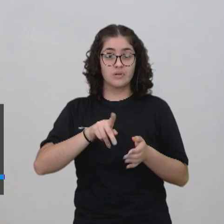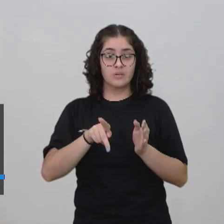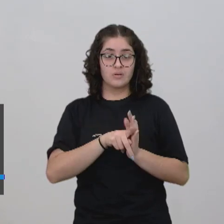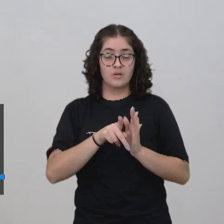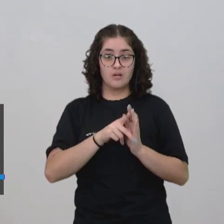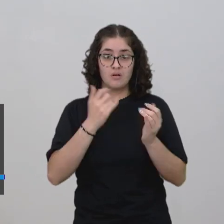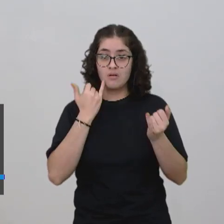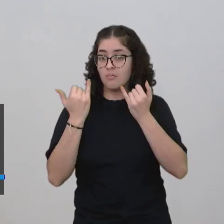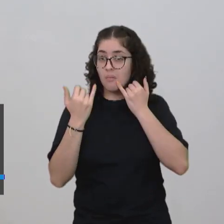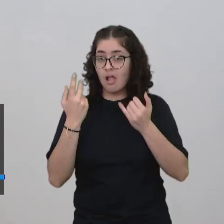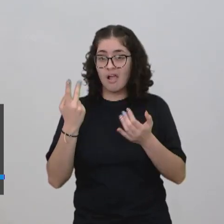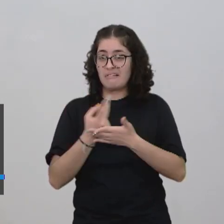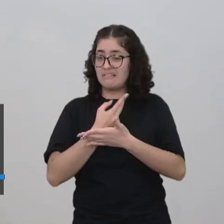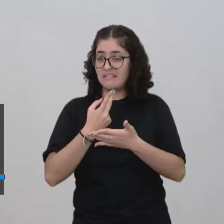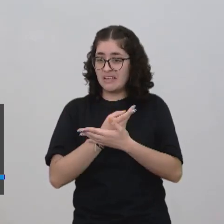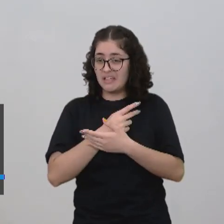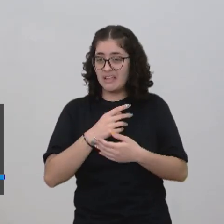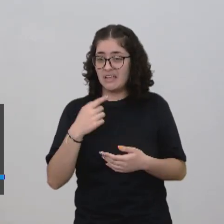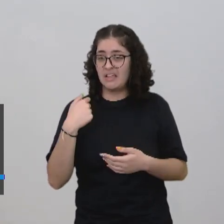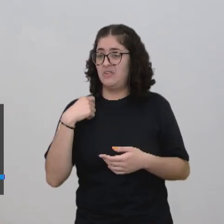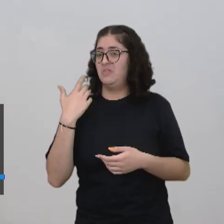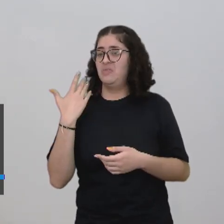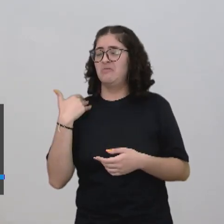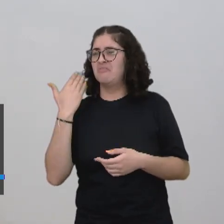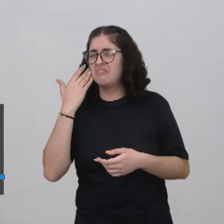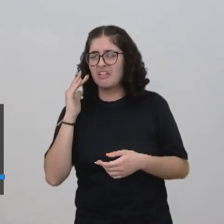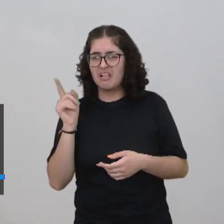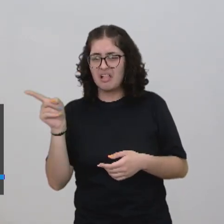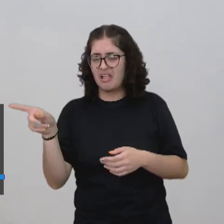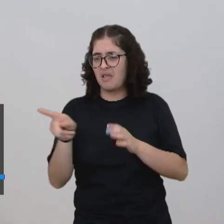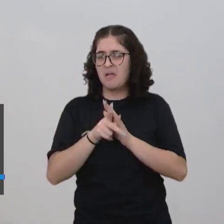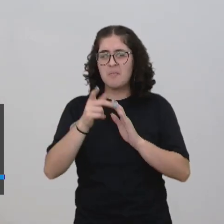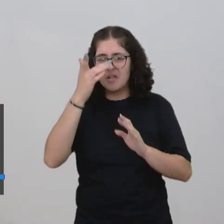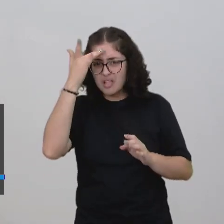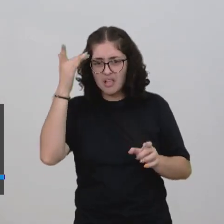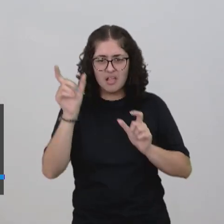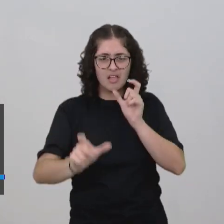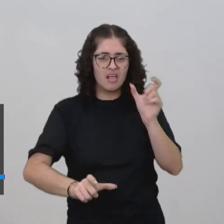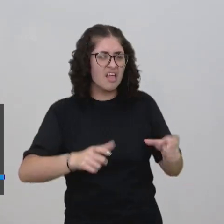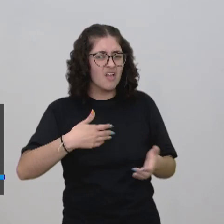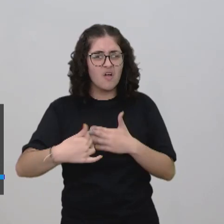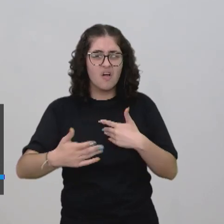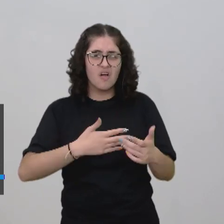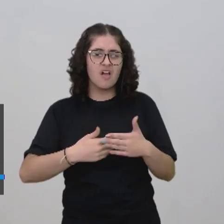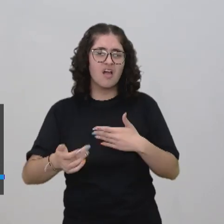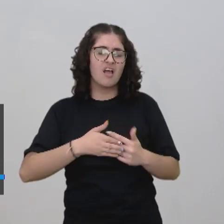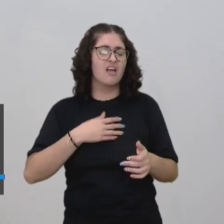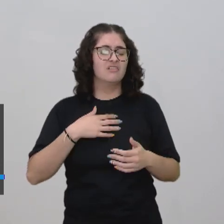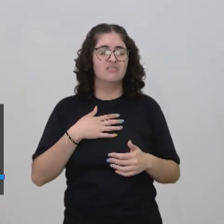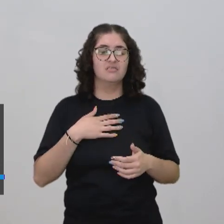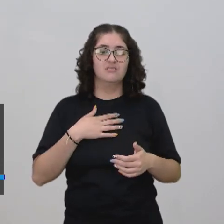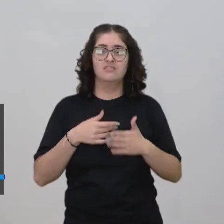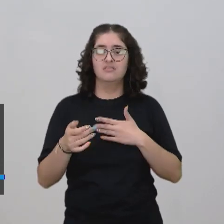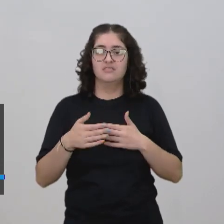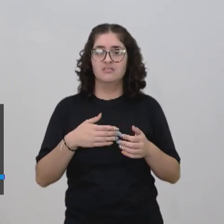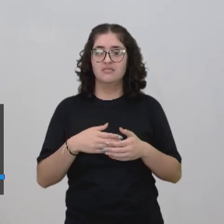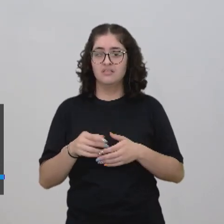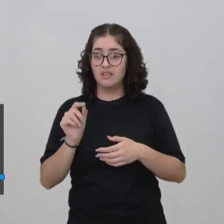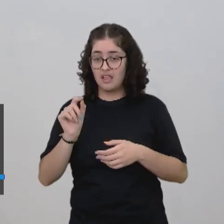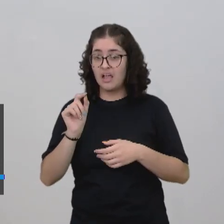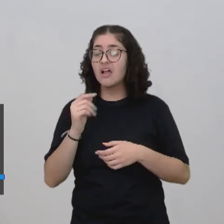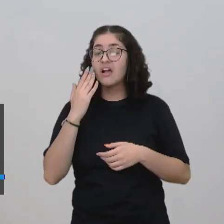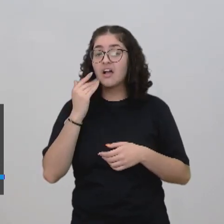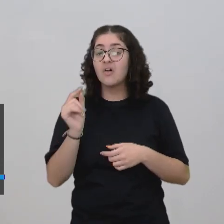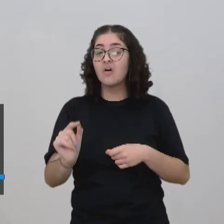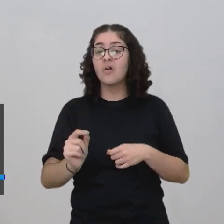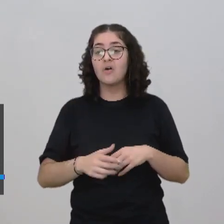da desinformação atual, eu não quero saber se é a Marcela, se é o Giovanni, se é o Leandro, se é o Breno, se é o Gustavo, quem é que tá aí. Sabe o que eu quero?